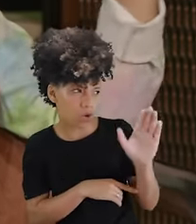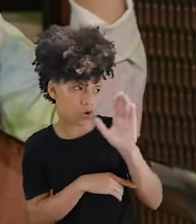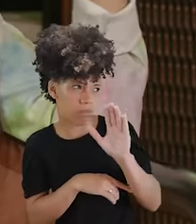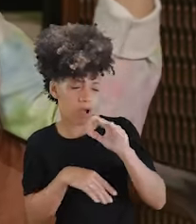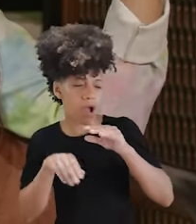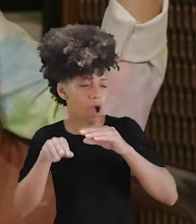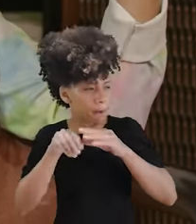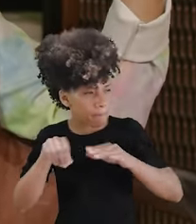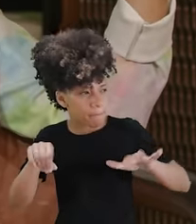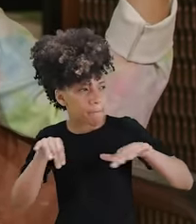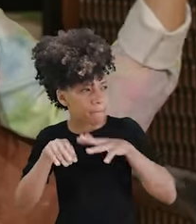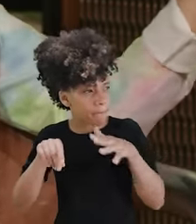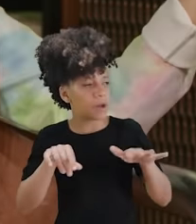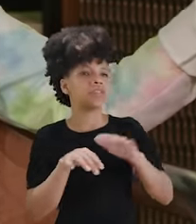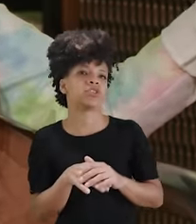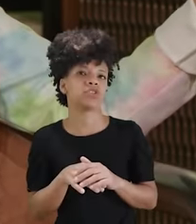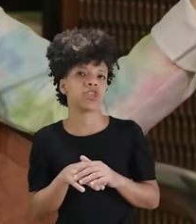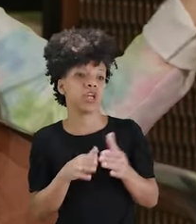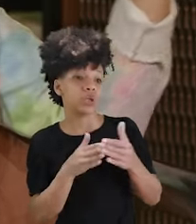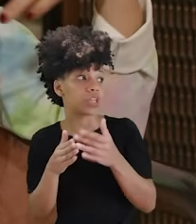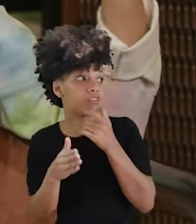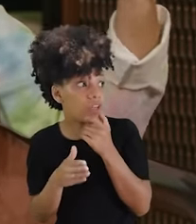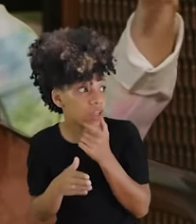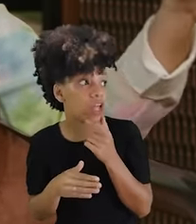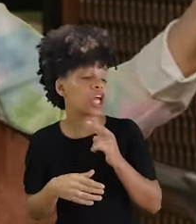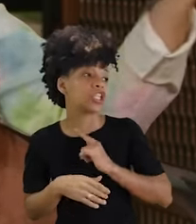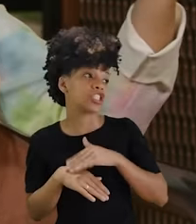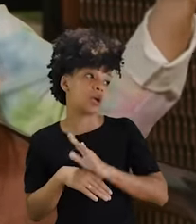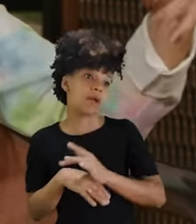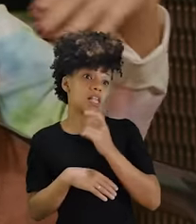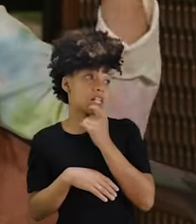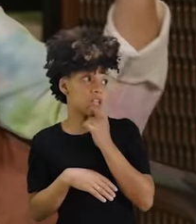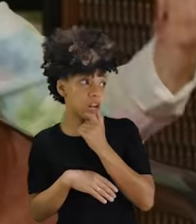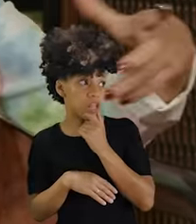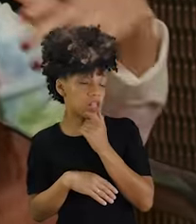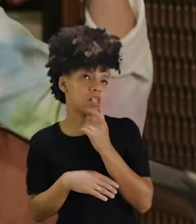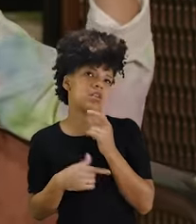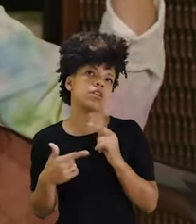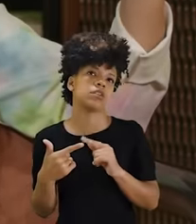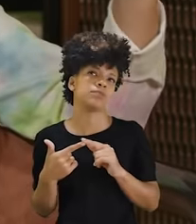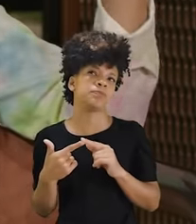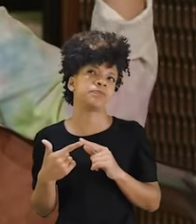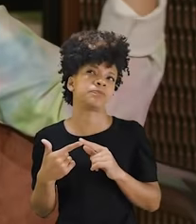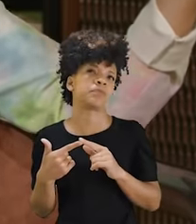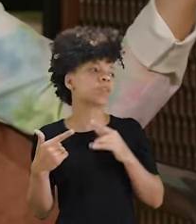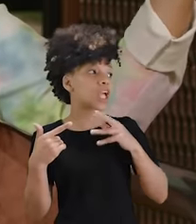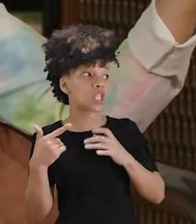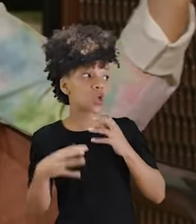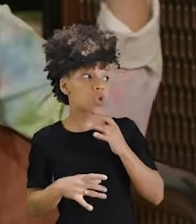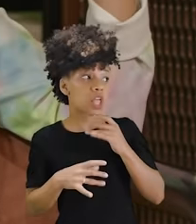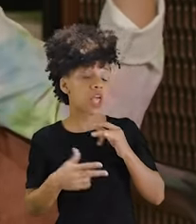ali na Europa no Mediterrâneo e eu navio por ser inglês ele ele tinha mais Passageiros em ingleses